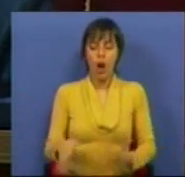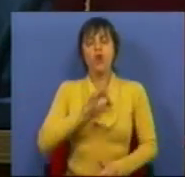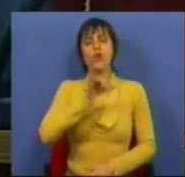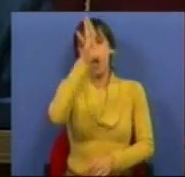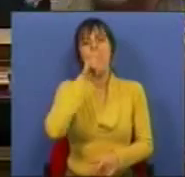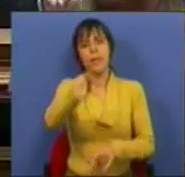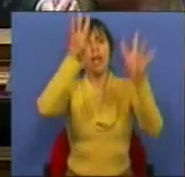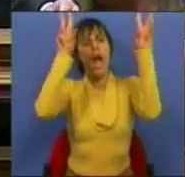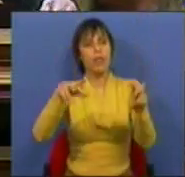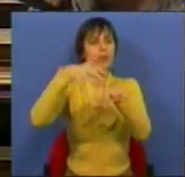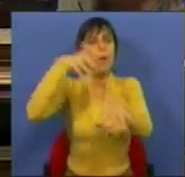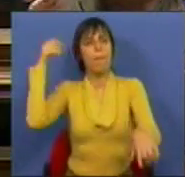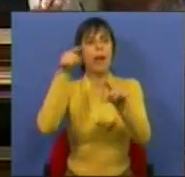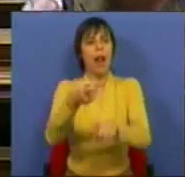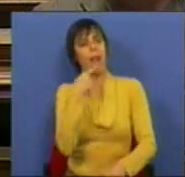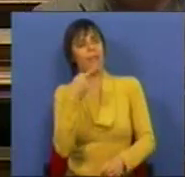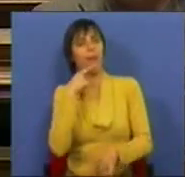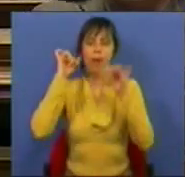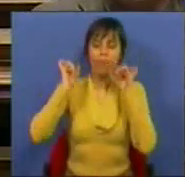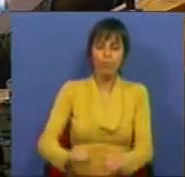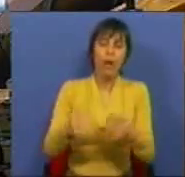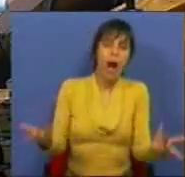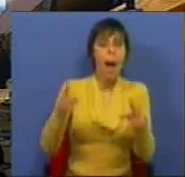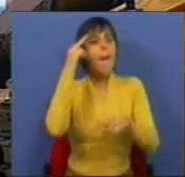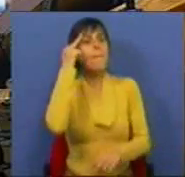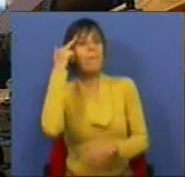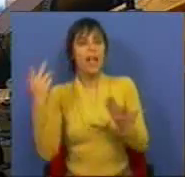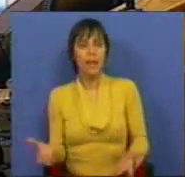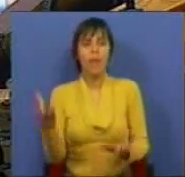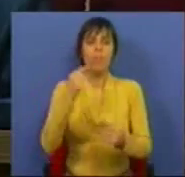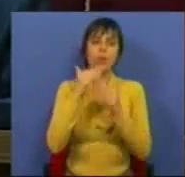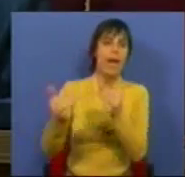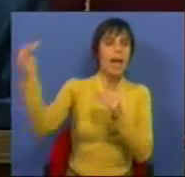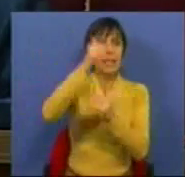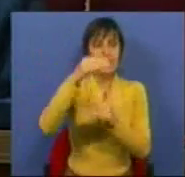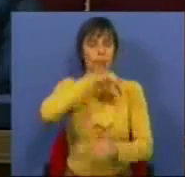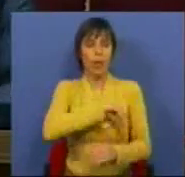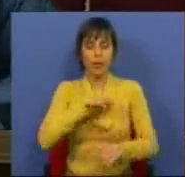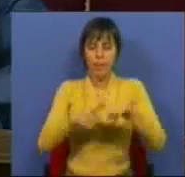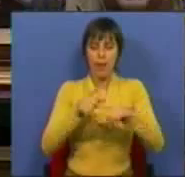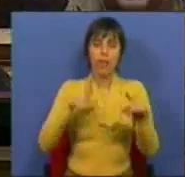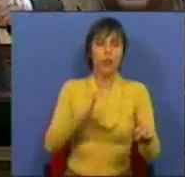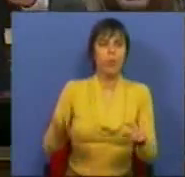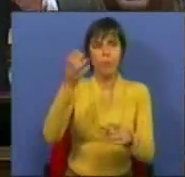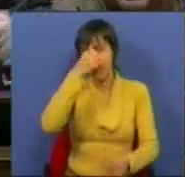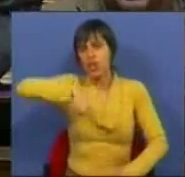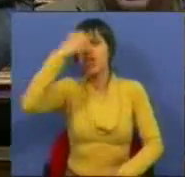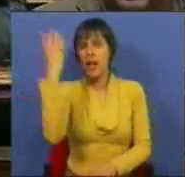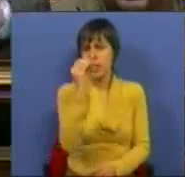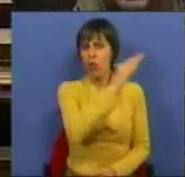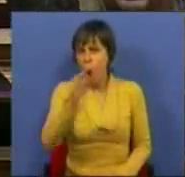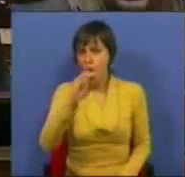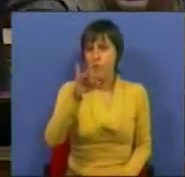Sr. Ministro de Assuntos Parlamentares falar de que a Madeira está muito acima do rendimento médio do país, esquecendo o